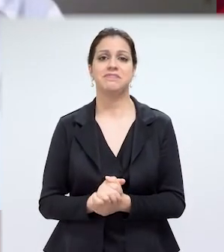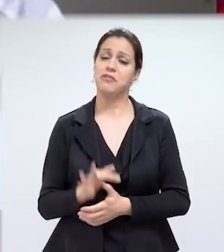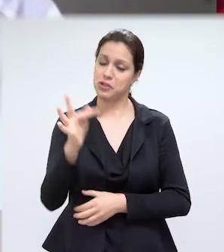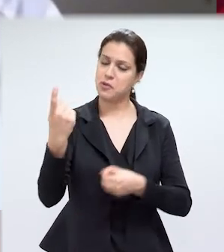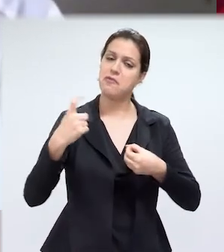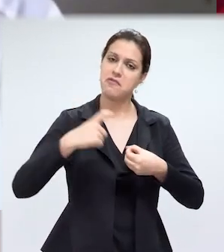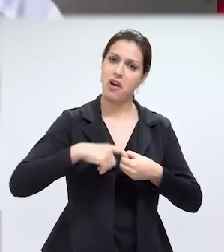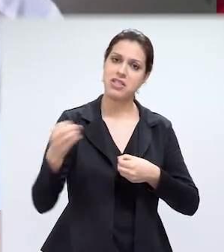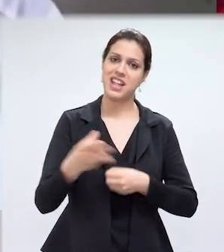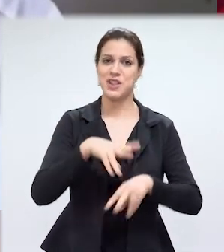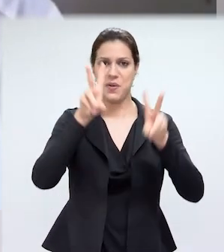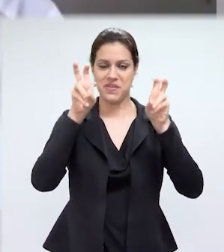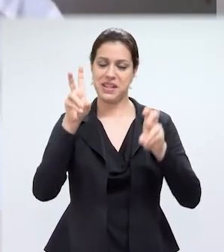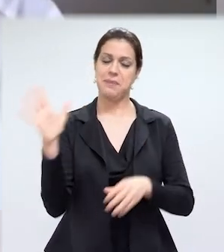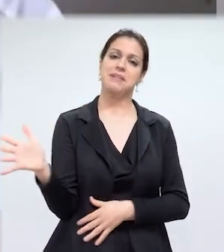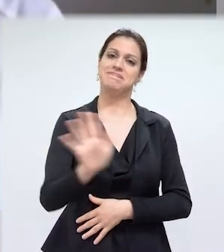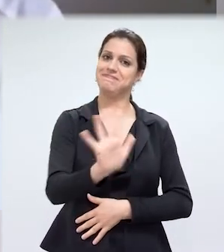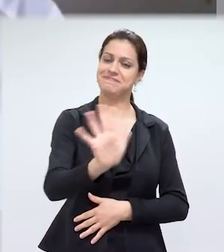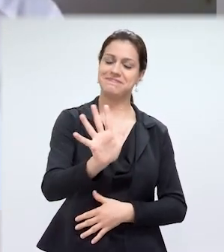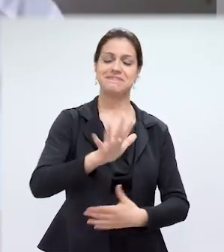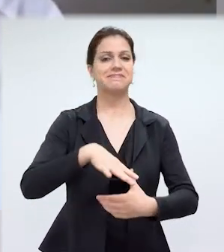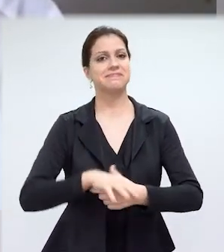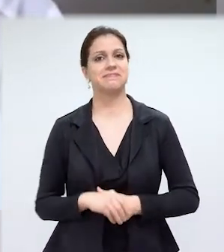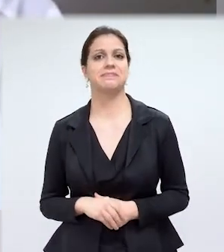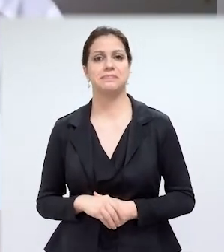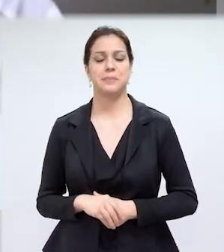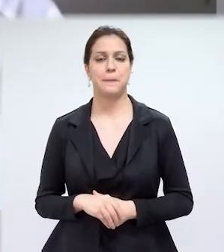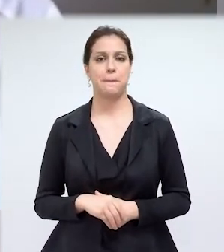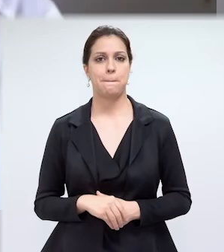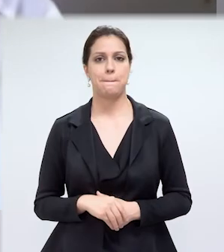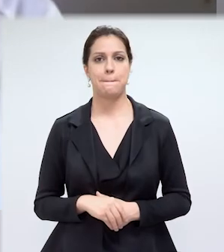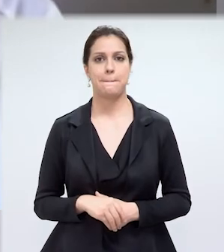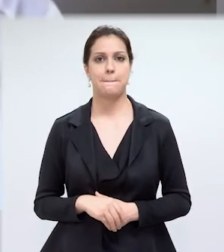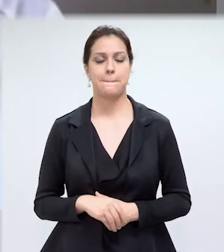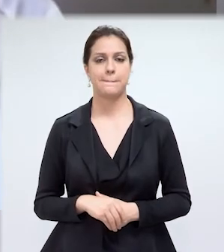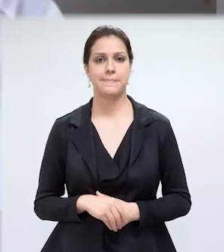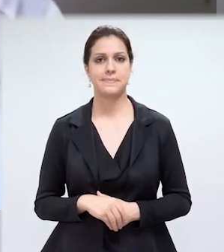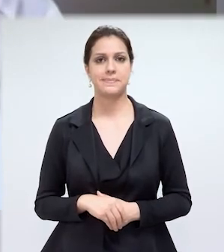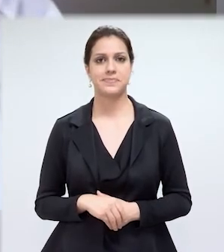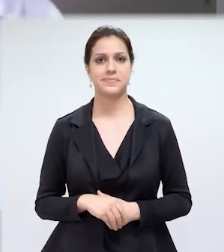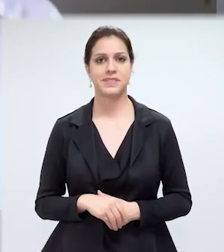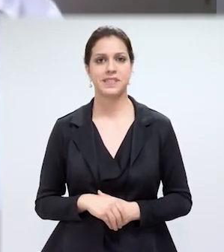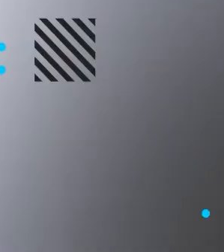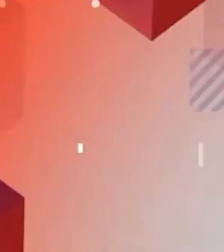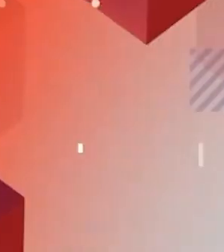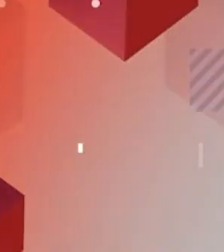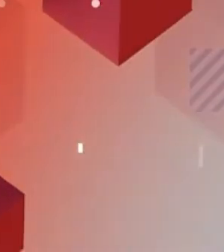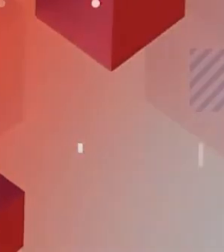na sua tela. Voltamos numa próxima edição com um novo tema. Até lá. Tchau, tchau.